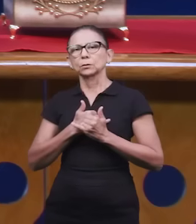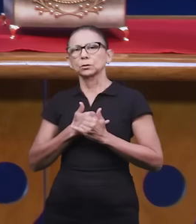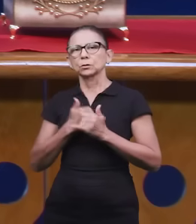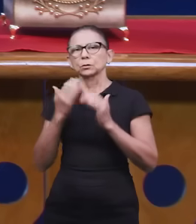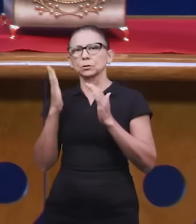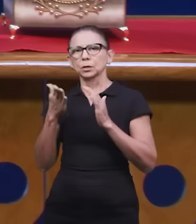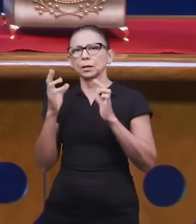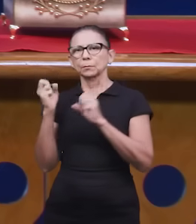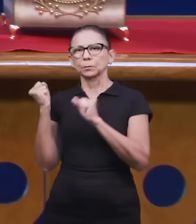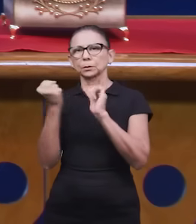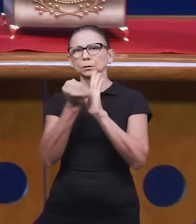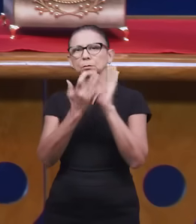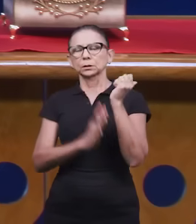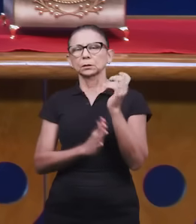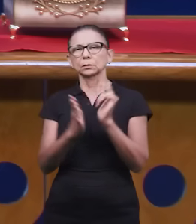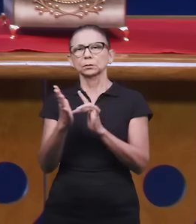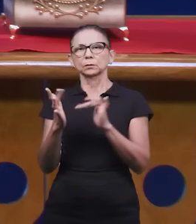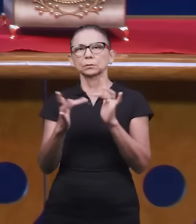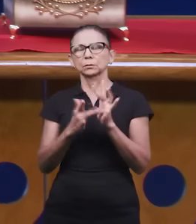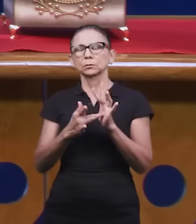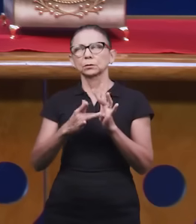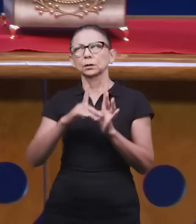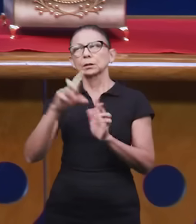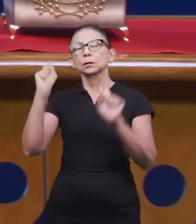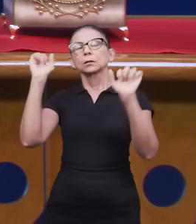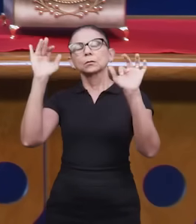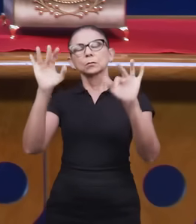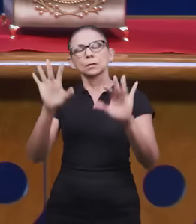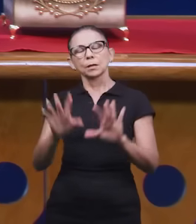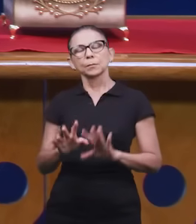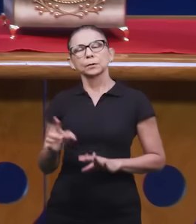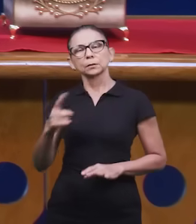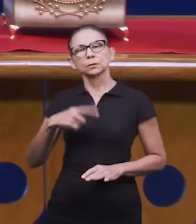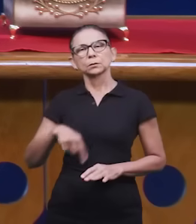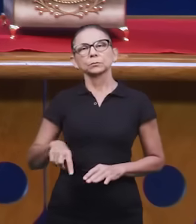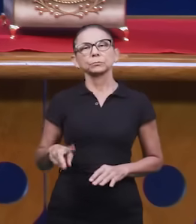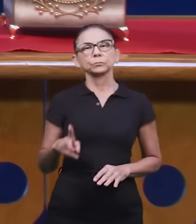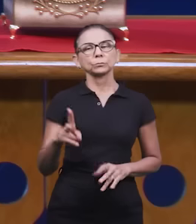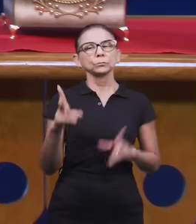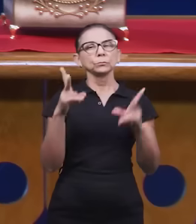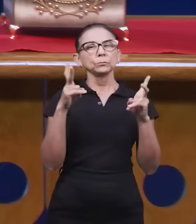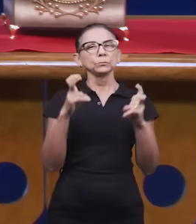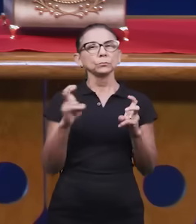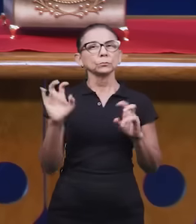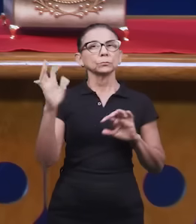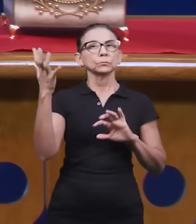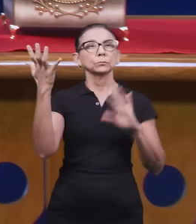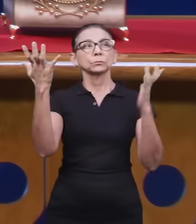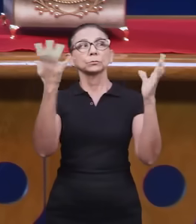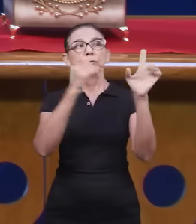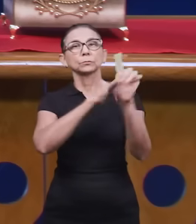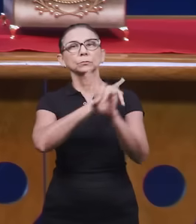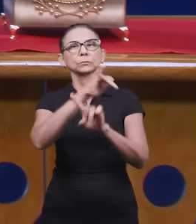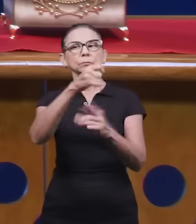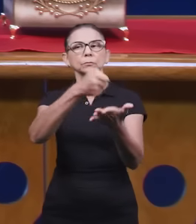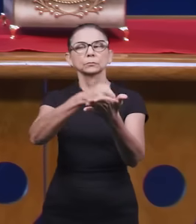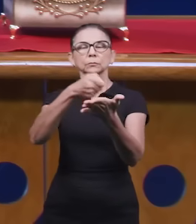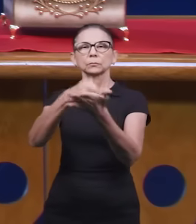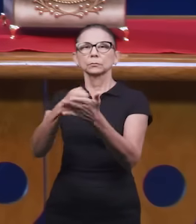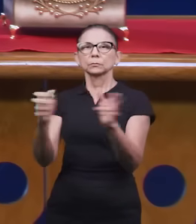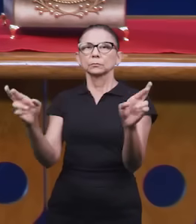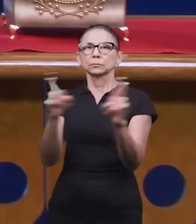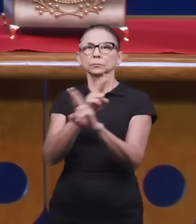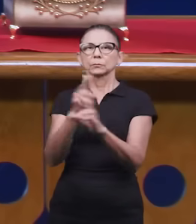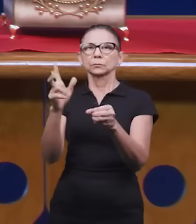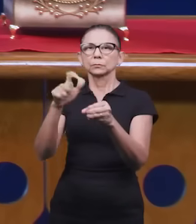justificados pelo poder do sangue de Jesus. Que Deus nos abençoe e que possamos continuar observando as